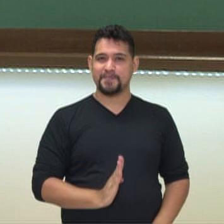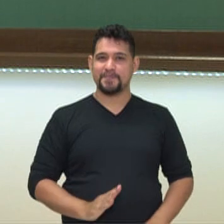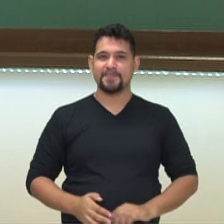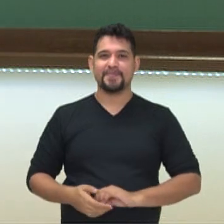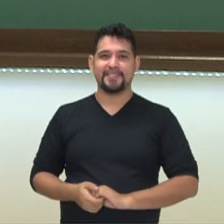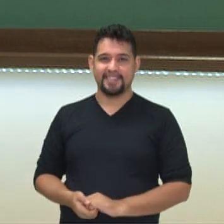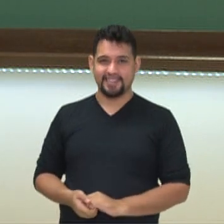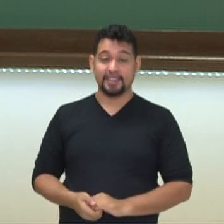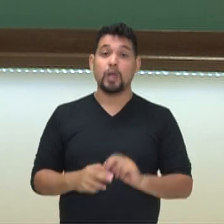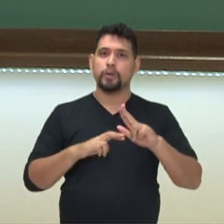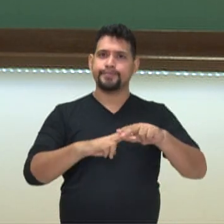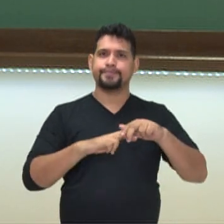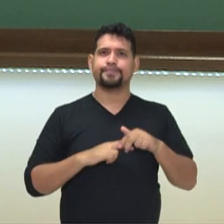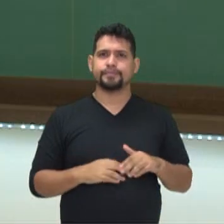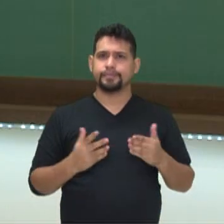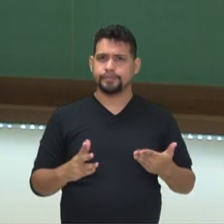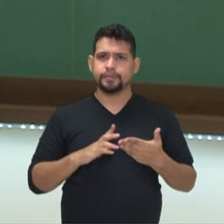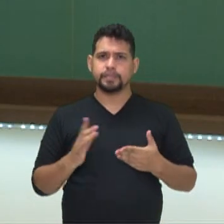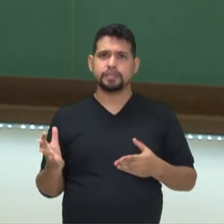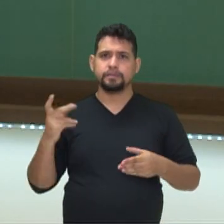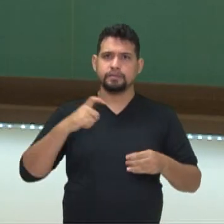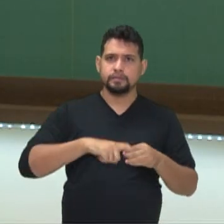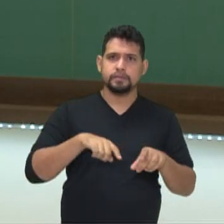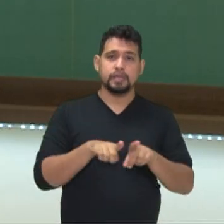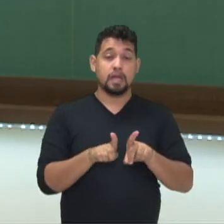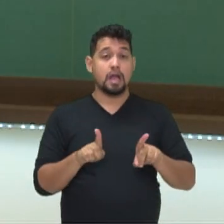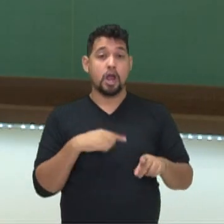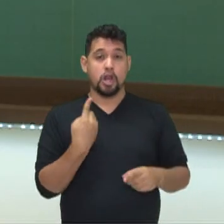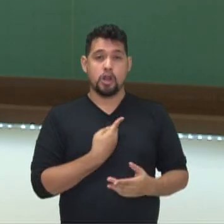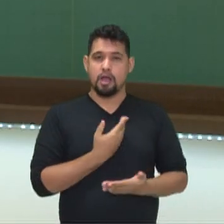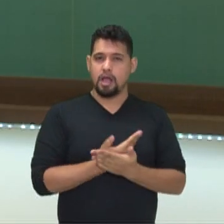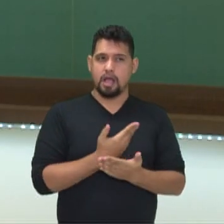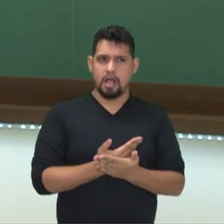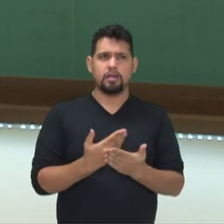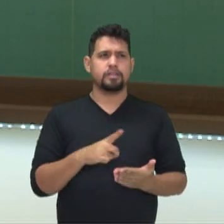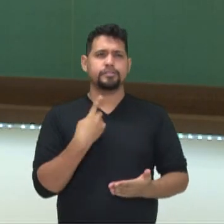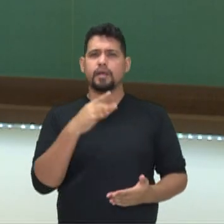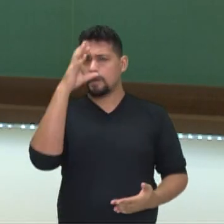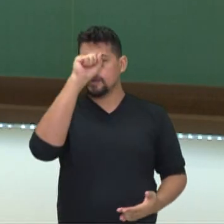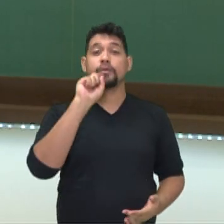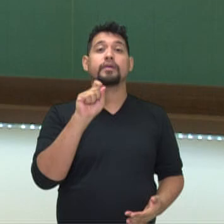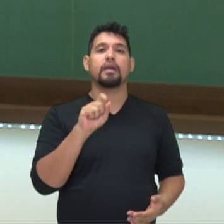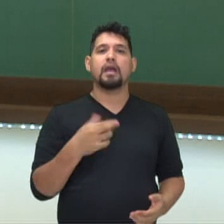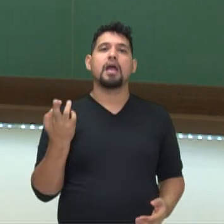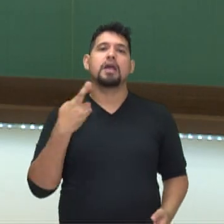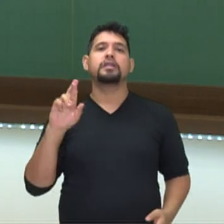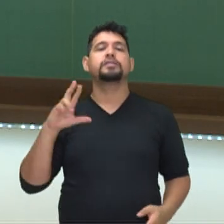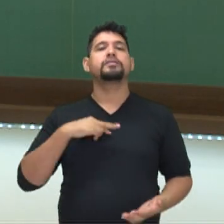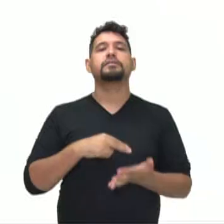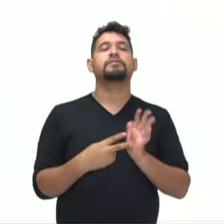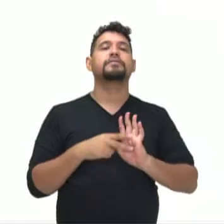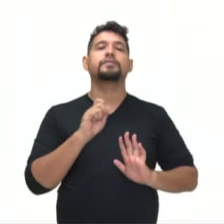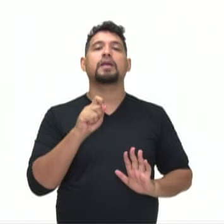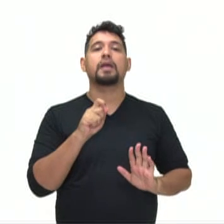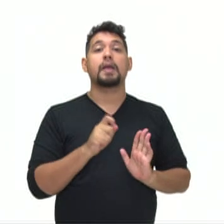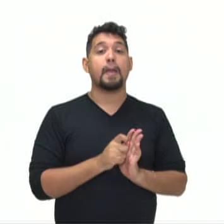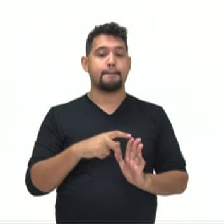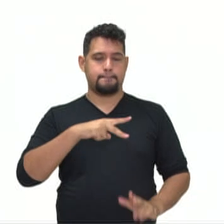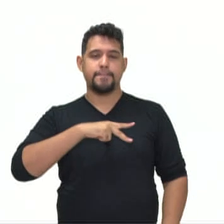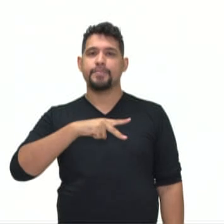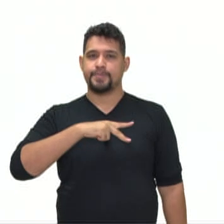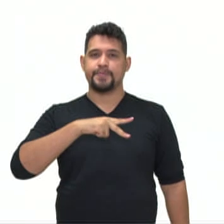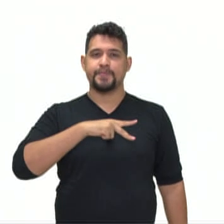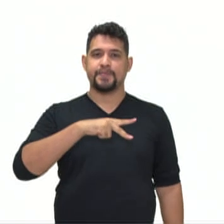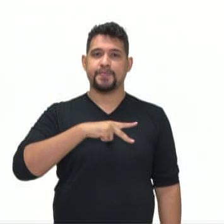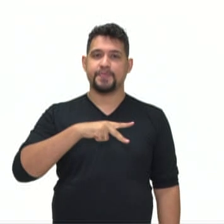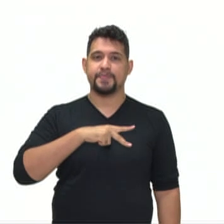Brasil. Por isso, então, retomando, nesta nossa aula, nós aprendemos que a religião faz parte da esfera privada